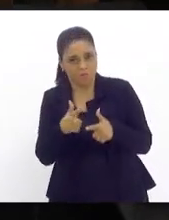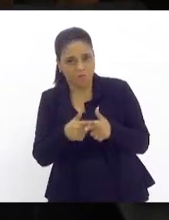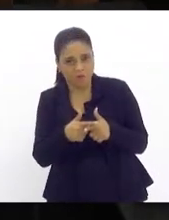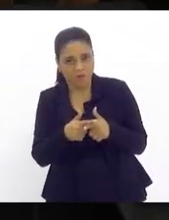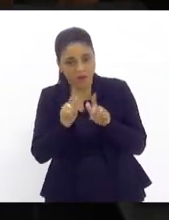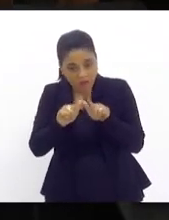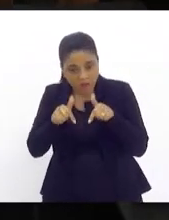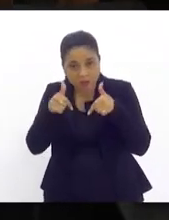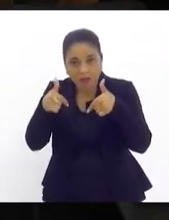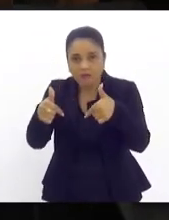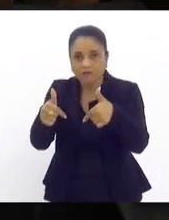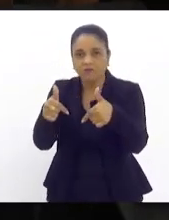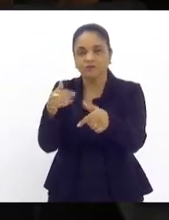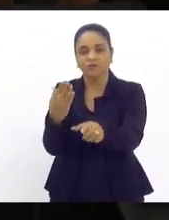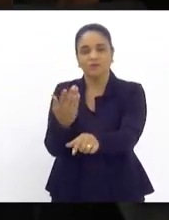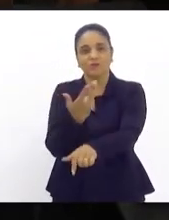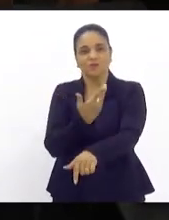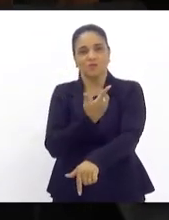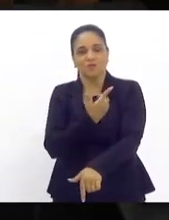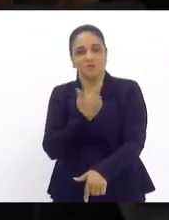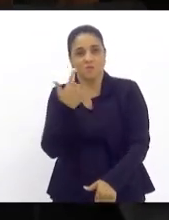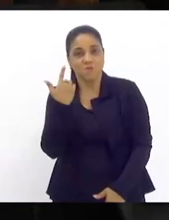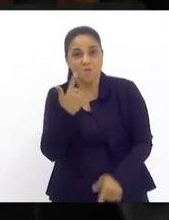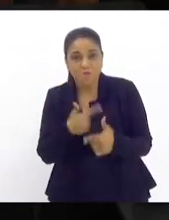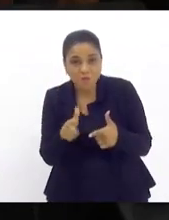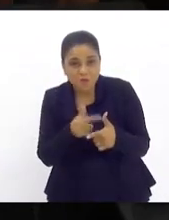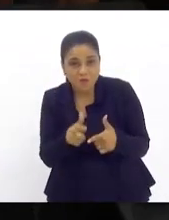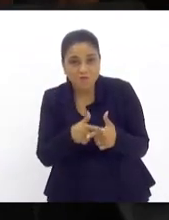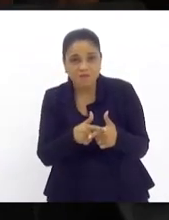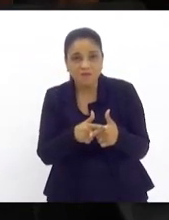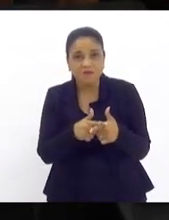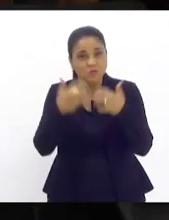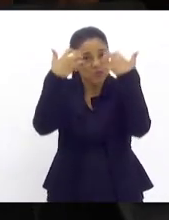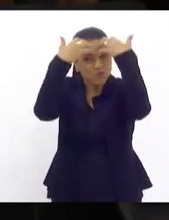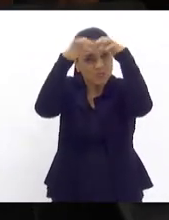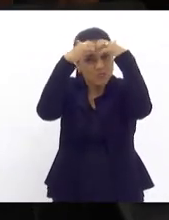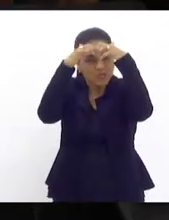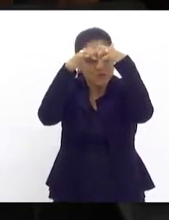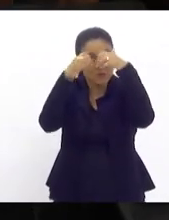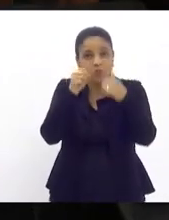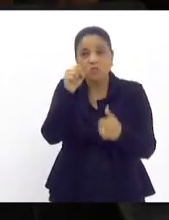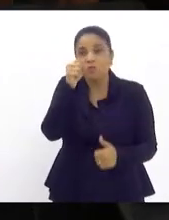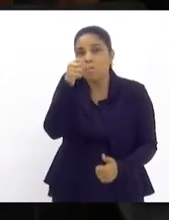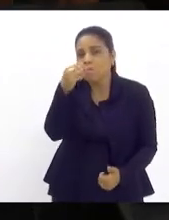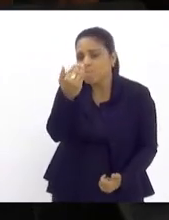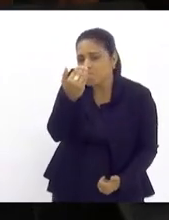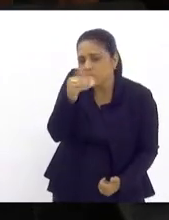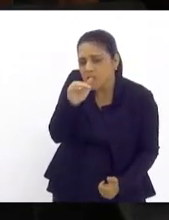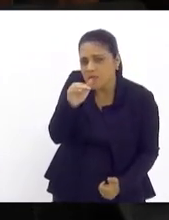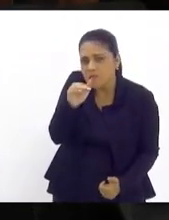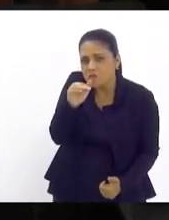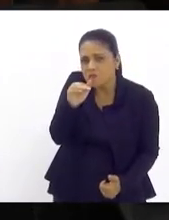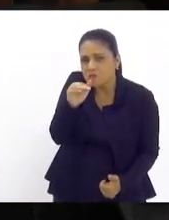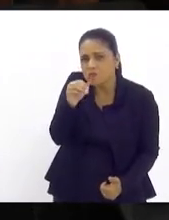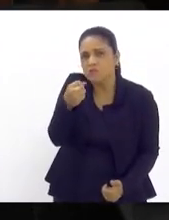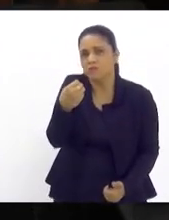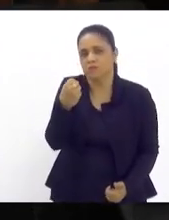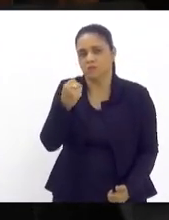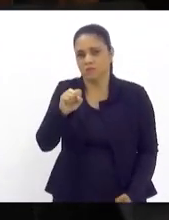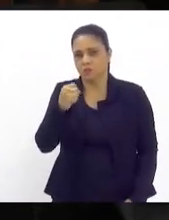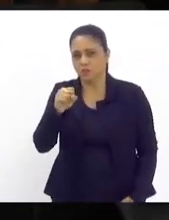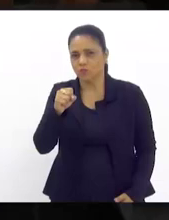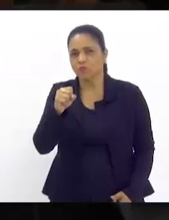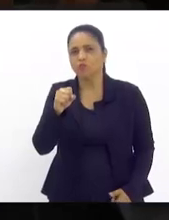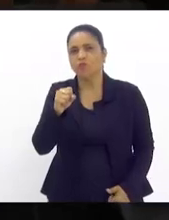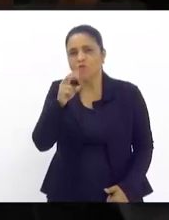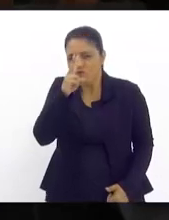o seu cérebro leva meio segundo. Pesquisa muito forte feita